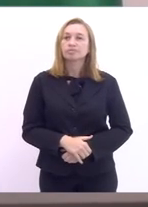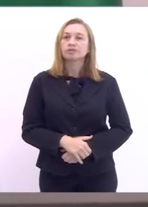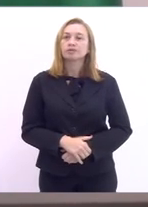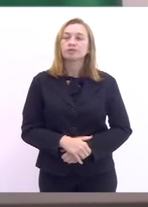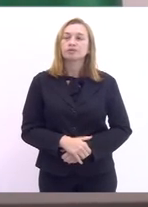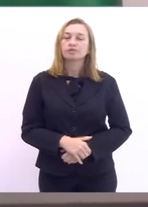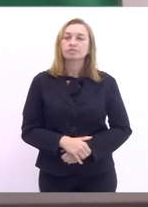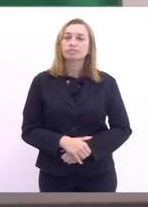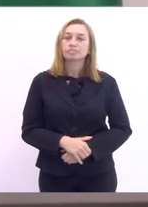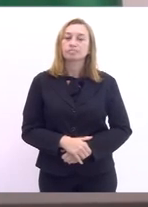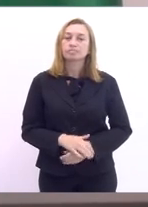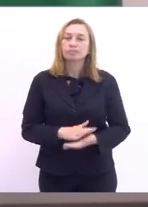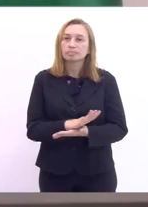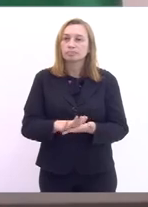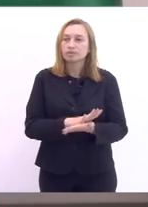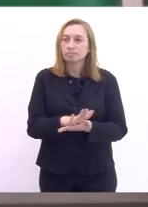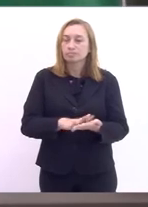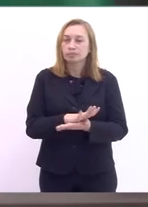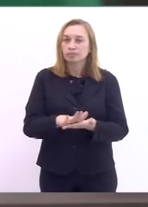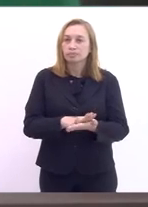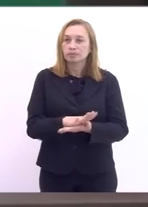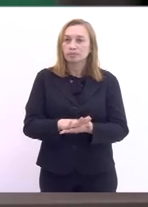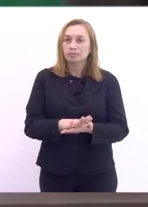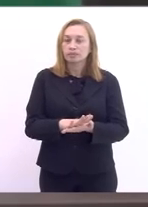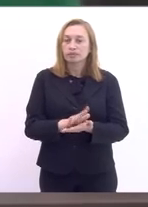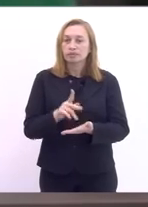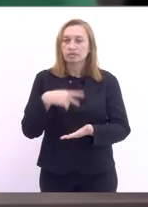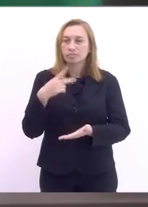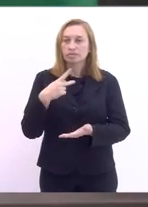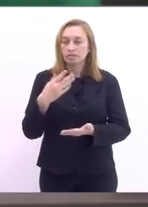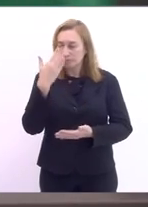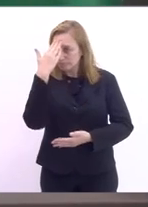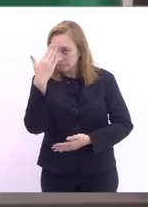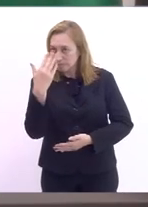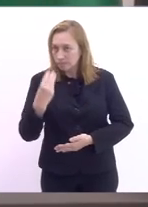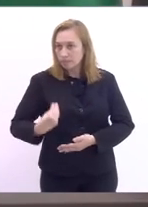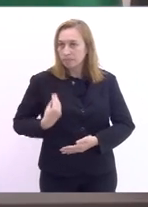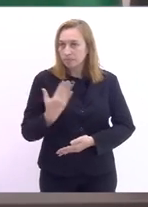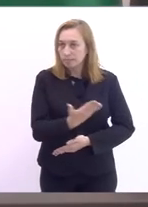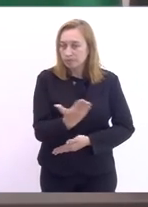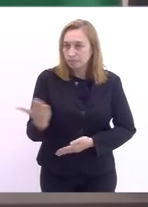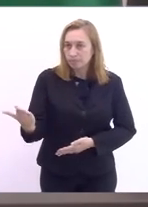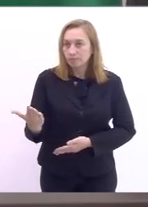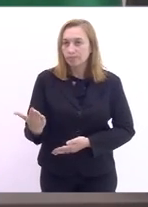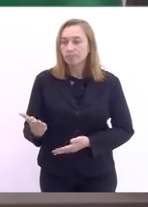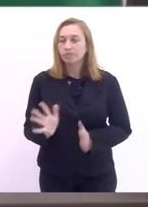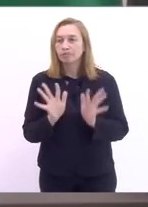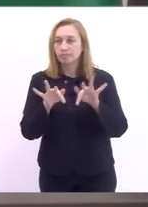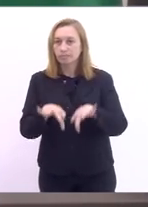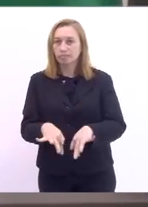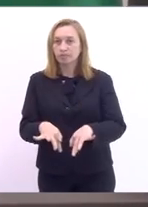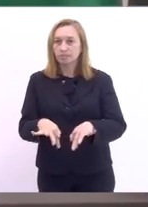posto, nada mais havendo a tratar, agradeço a presença e a participação de todos e dou por